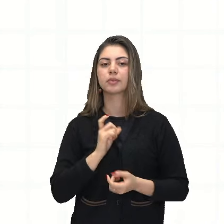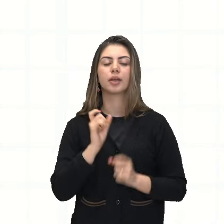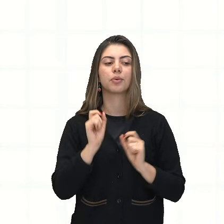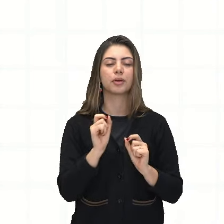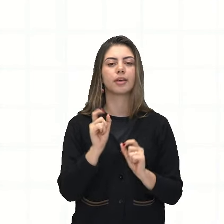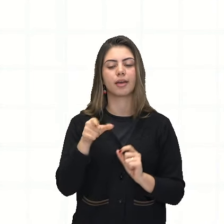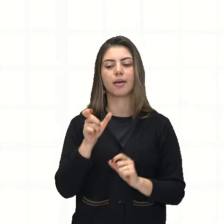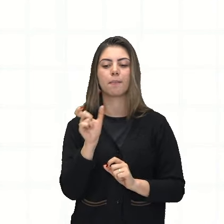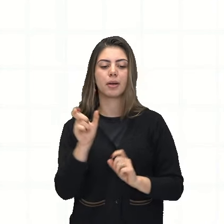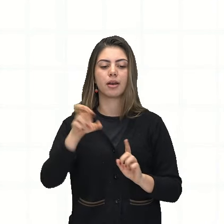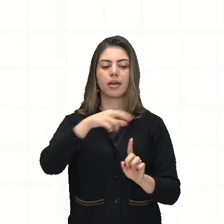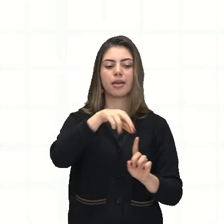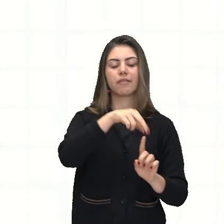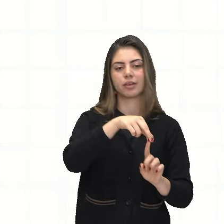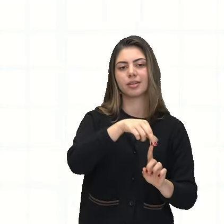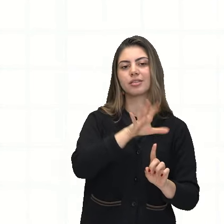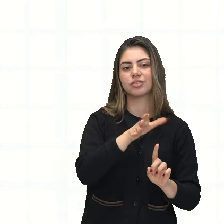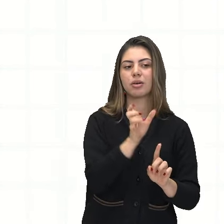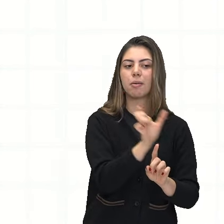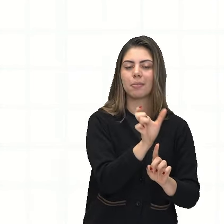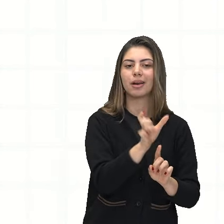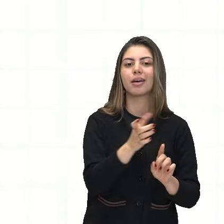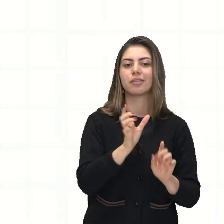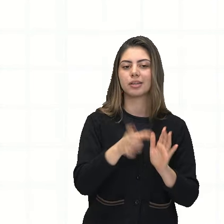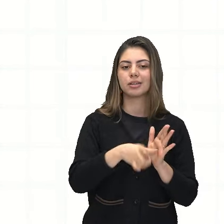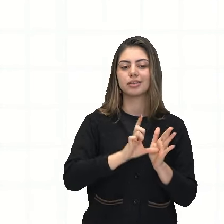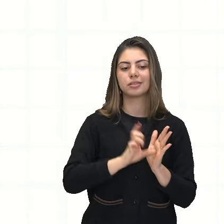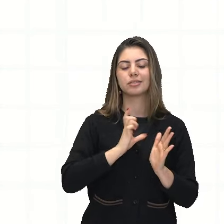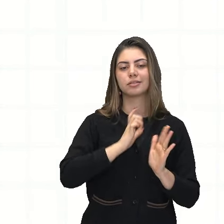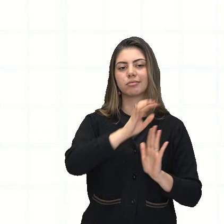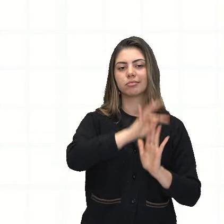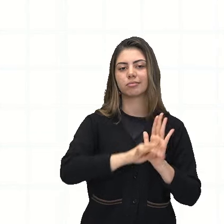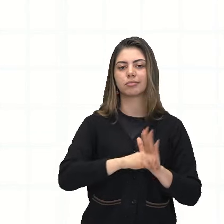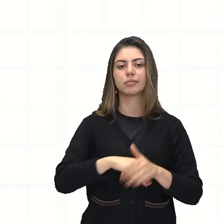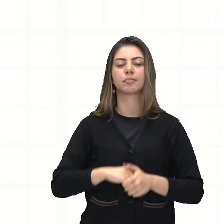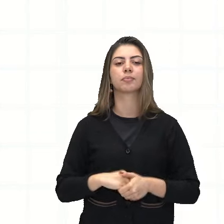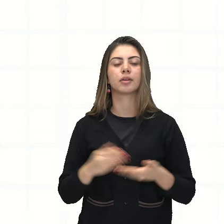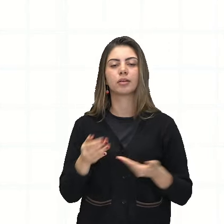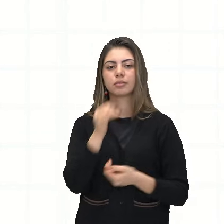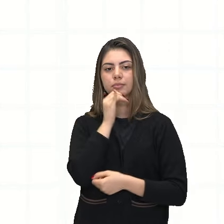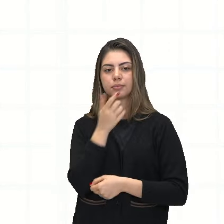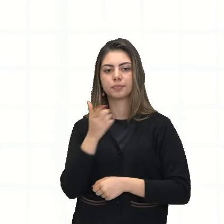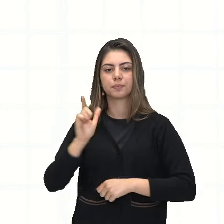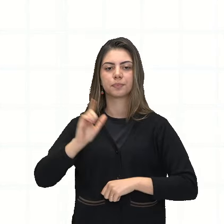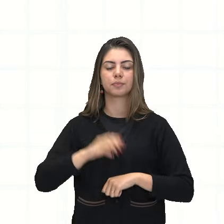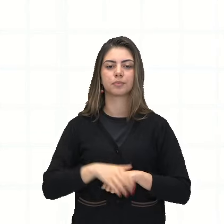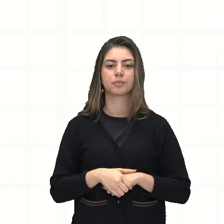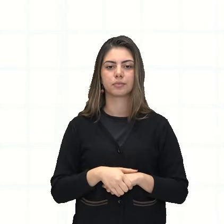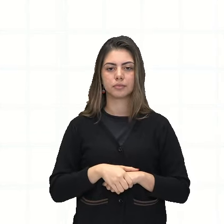foi falada, mencionada, citada. Vamos ver o segundo exemplo.